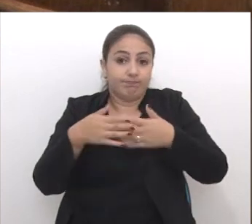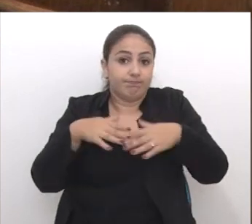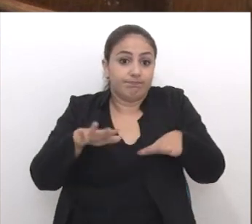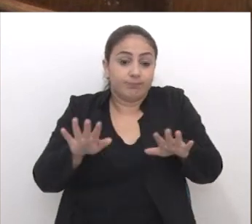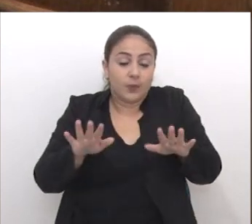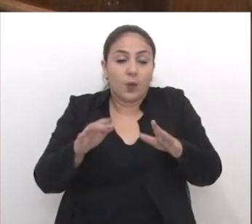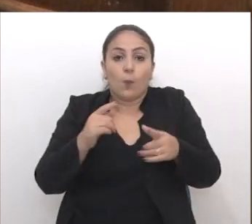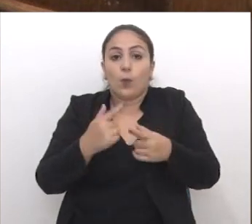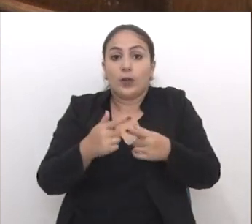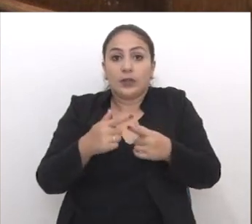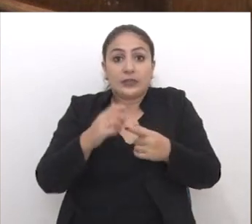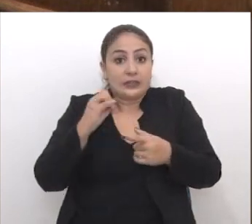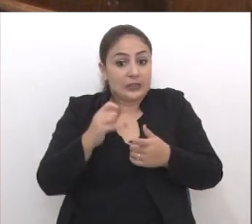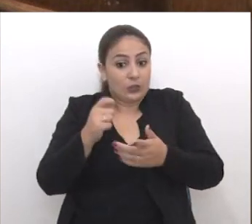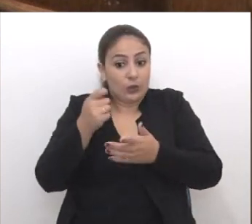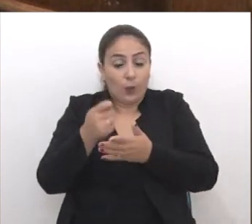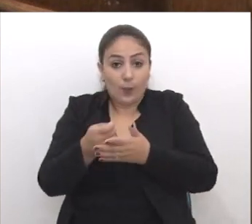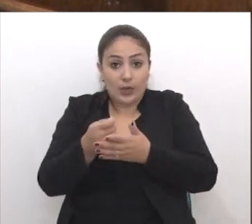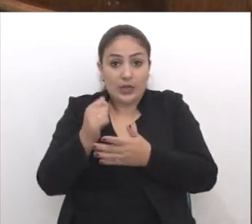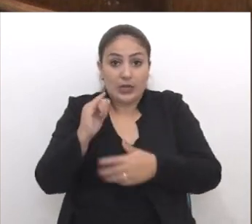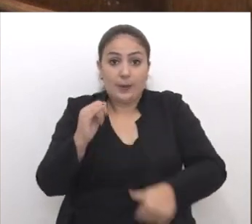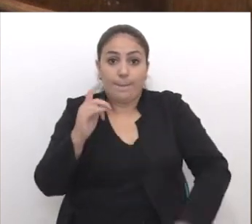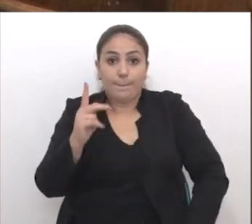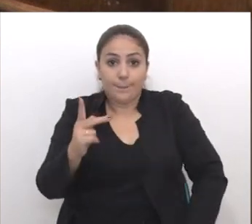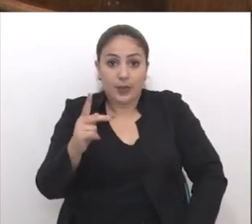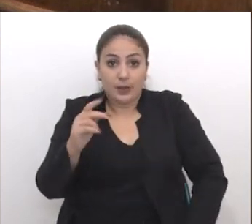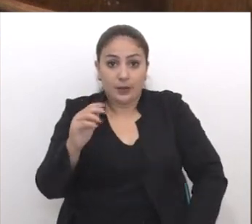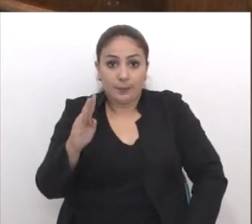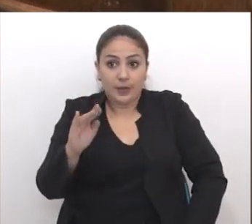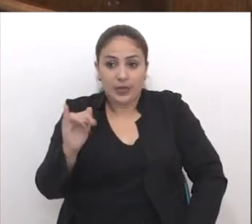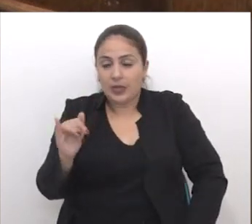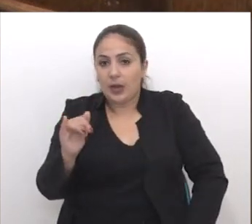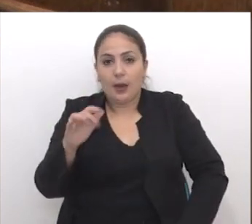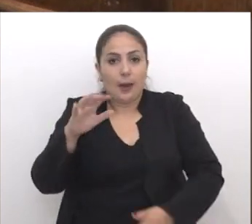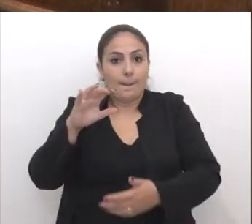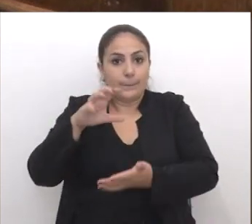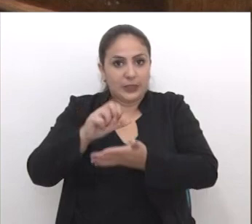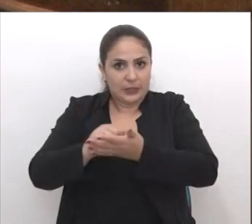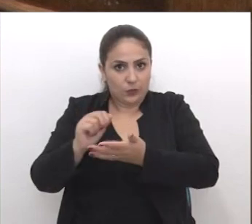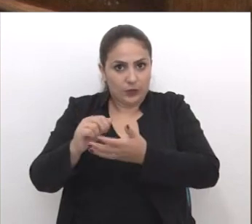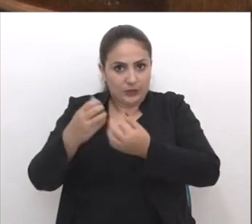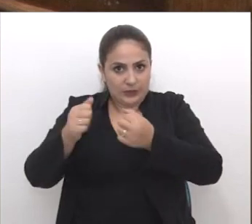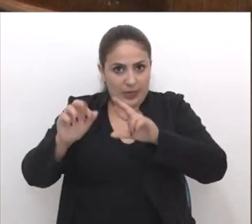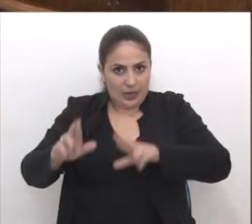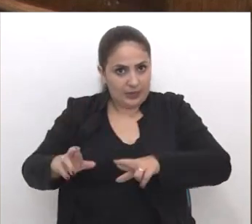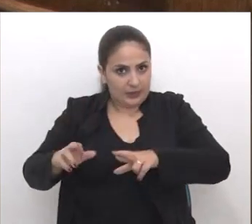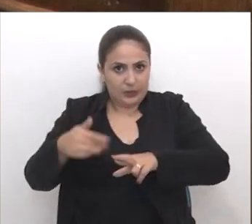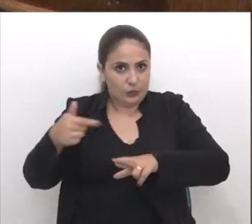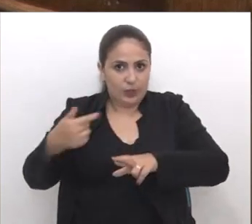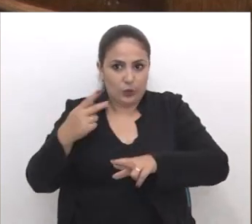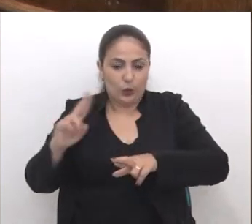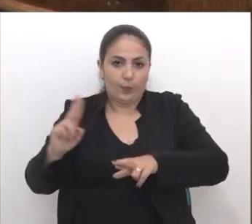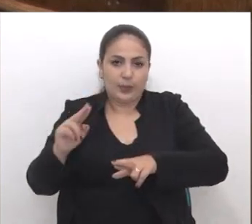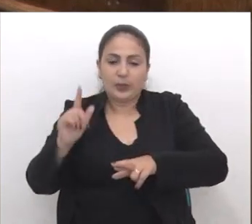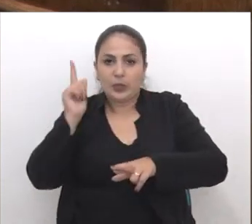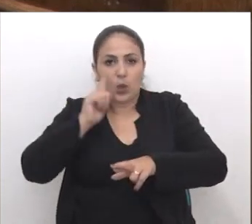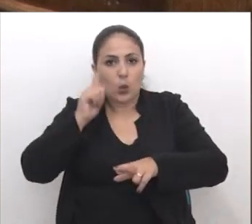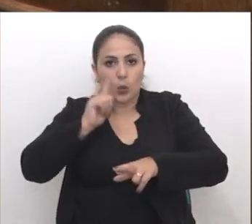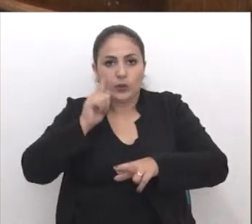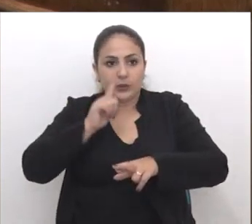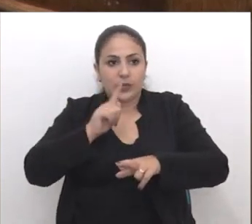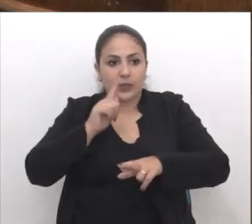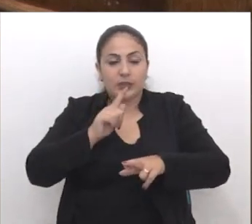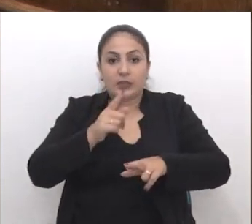dispersa, pelo seguinte: se não pagar todo o ITBI, a matrícula não vai para o nome dele. E aí não pode colocar a